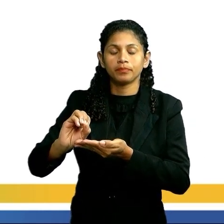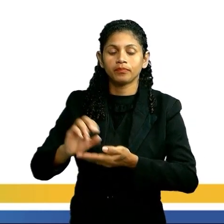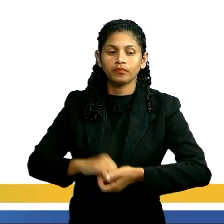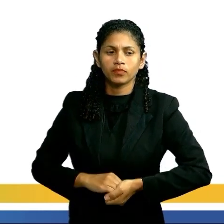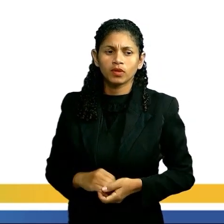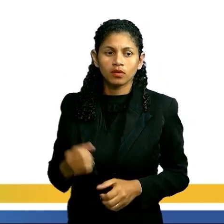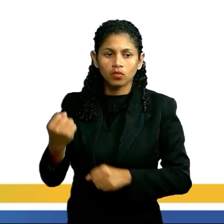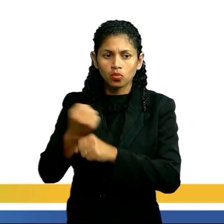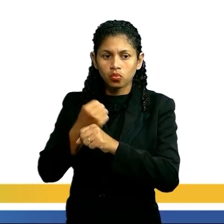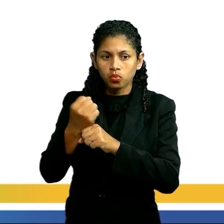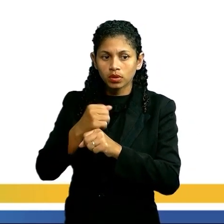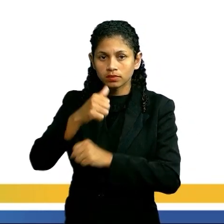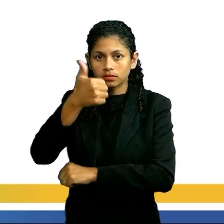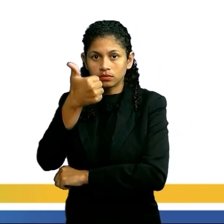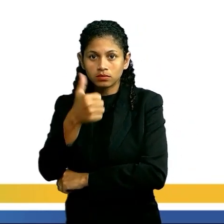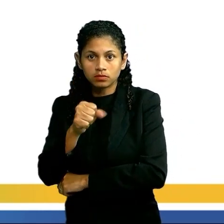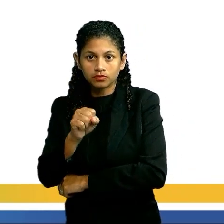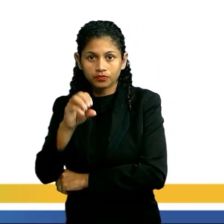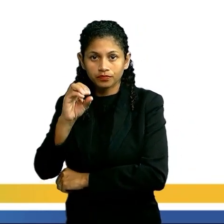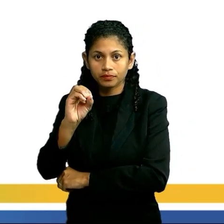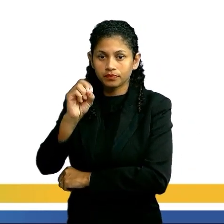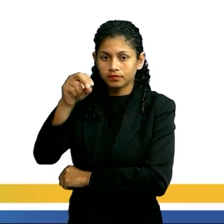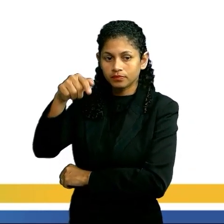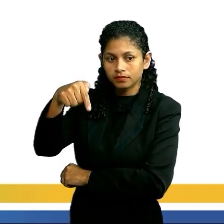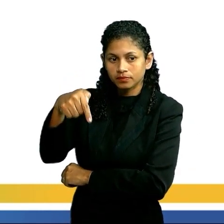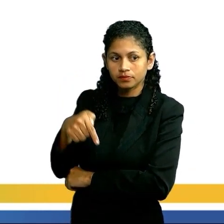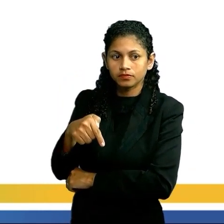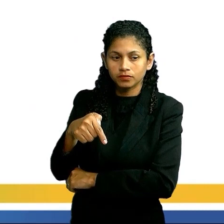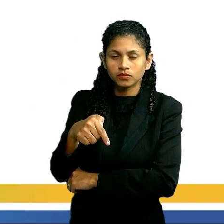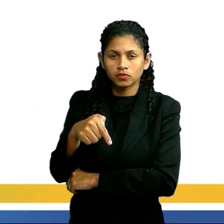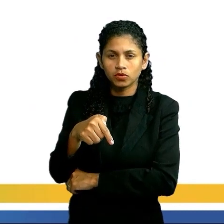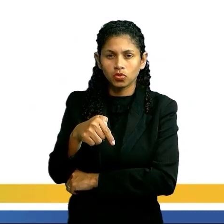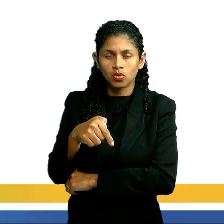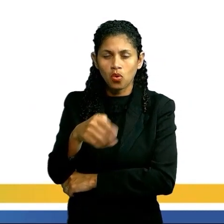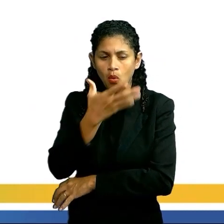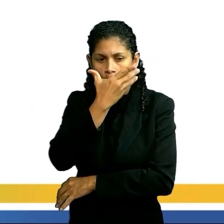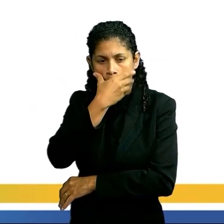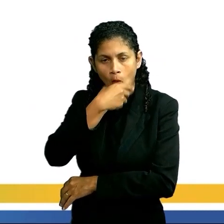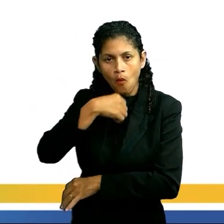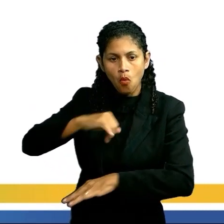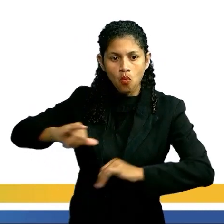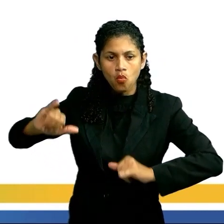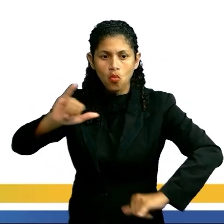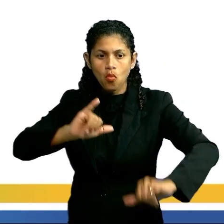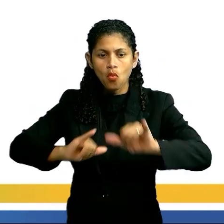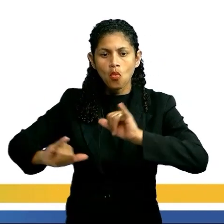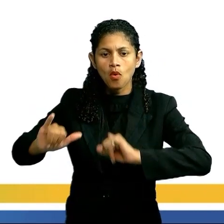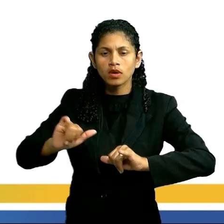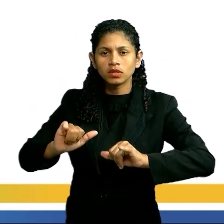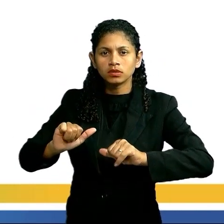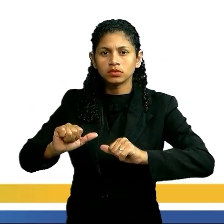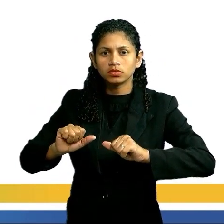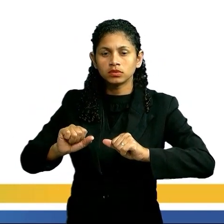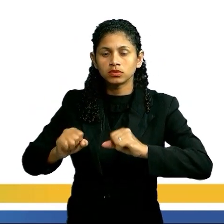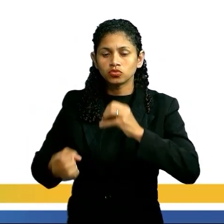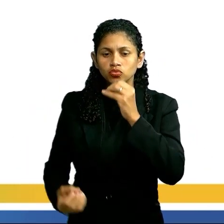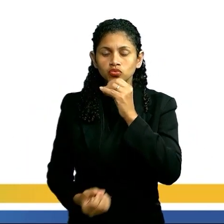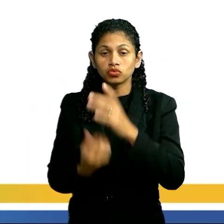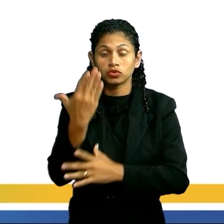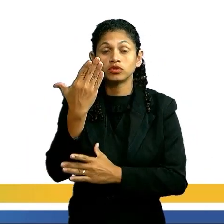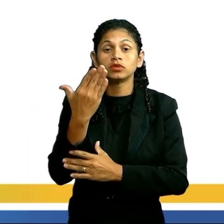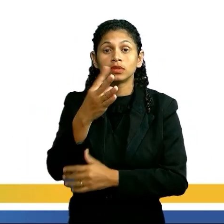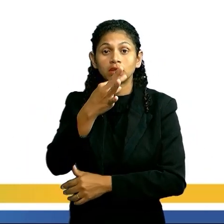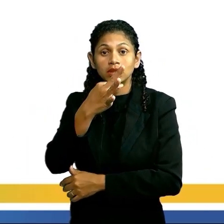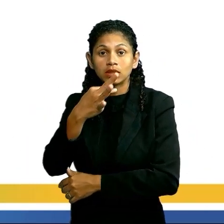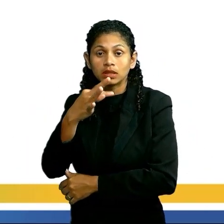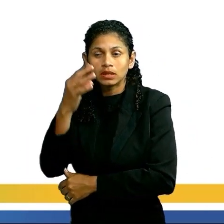1807, o químico sueco, Berzelius, ele lançou a teoria da força vital,